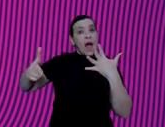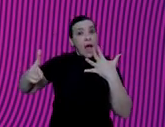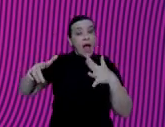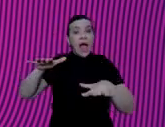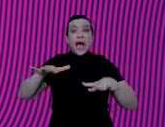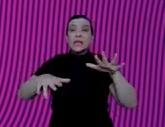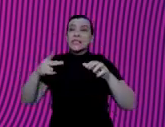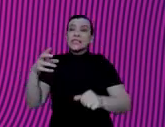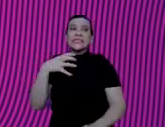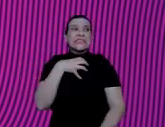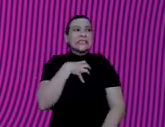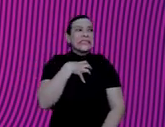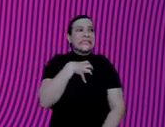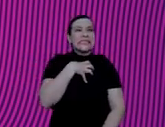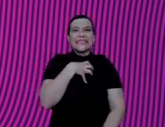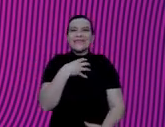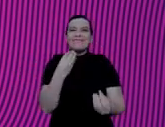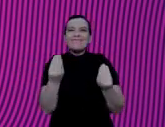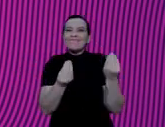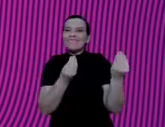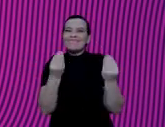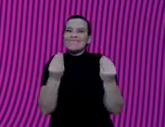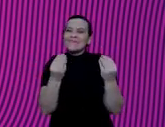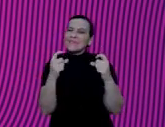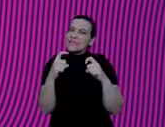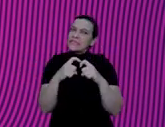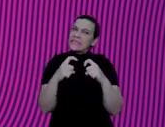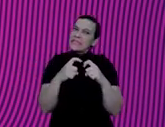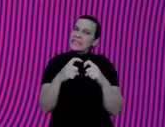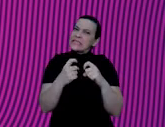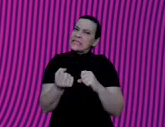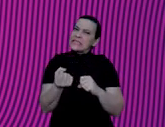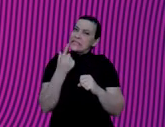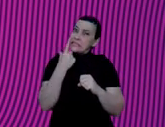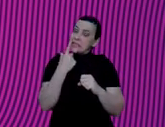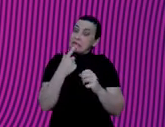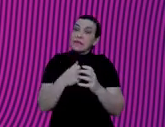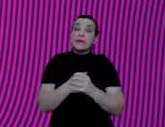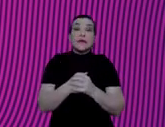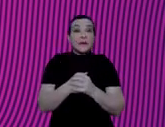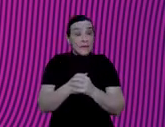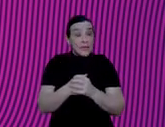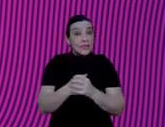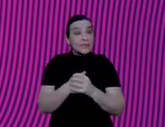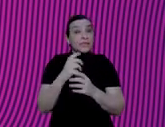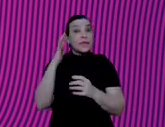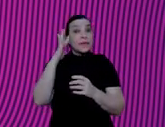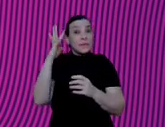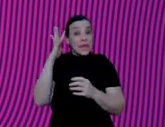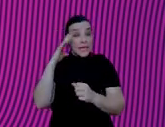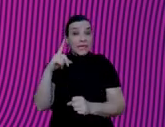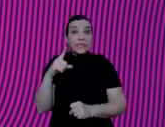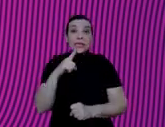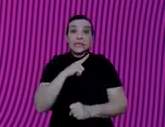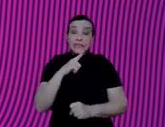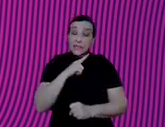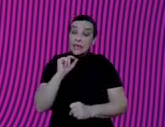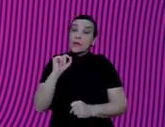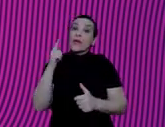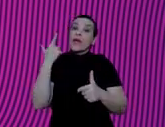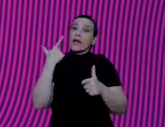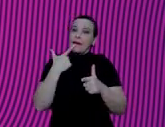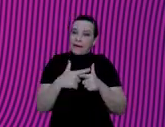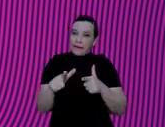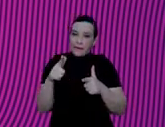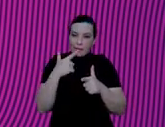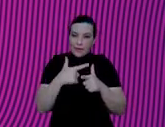ao médico que estava prescrevendo. Mas se a gente considera que esse é um problema que não é pontual de um médico,